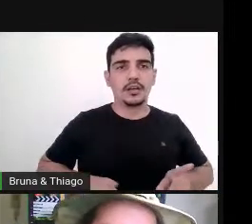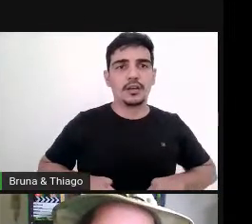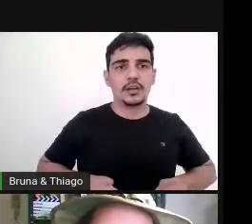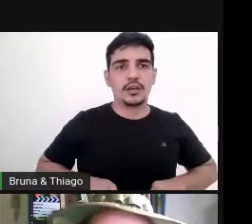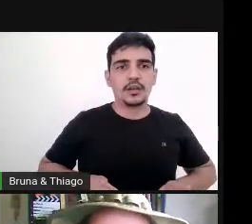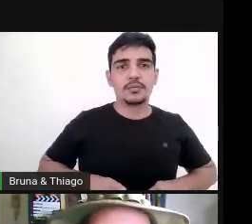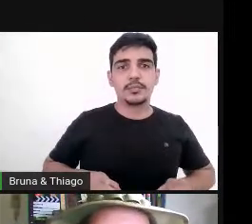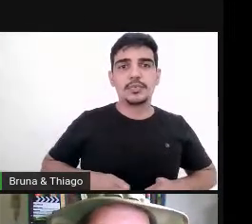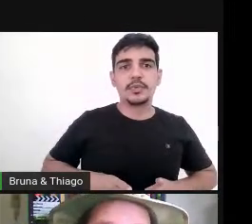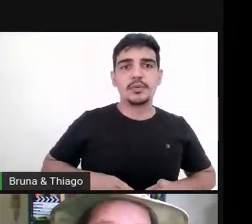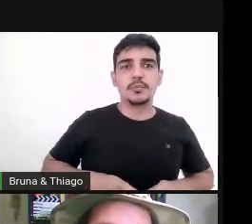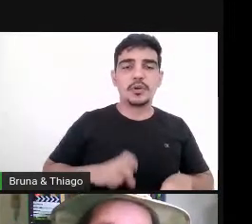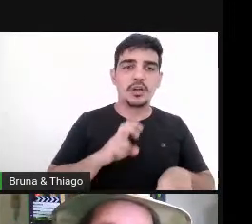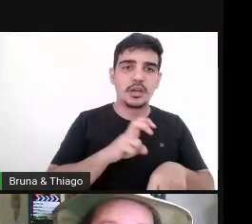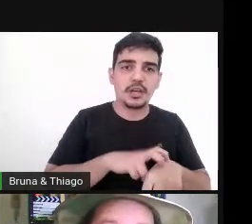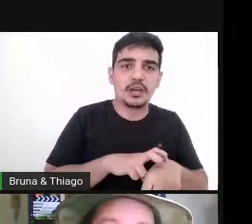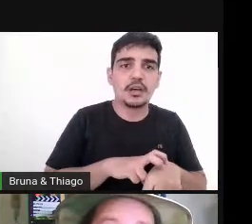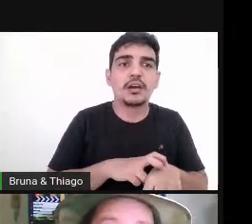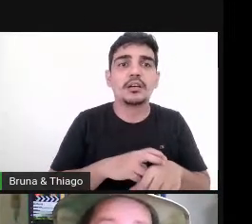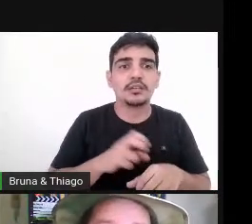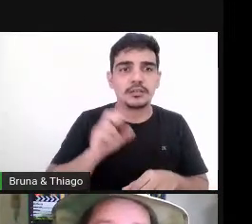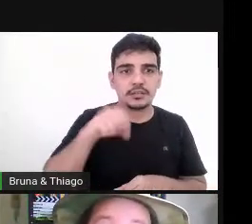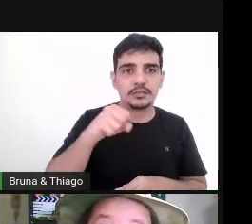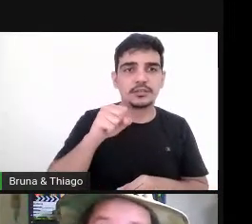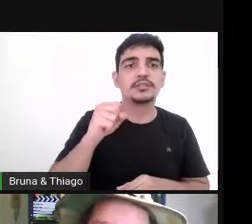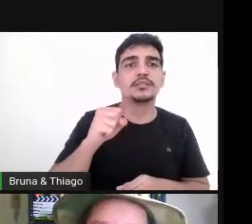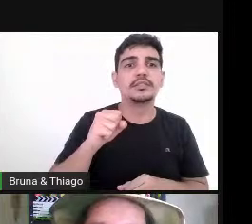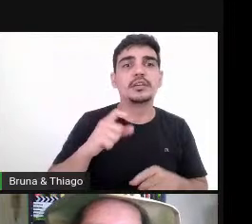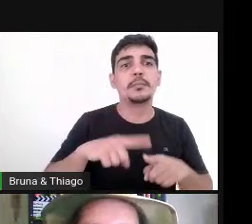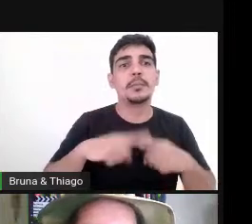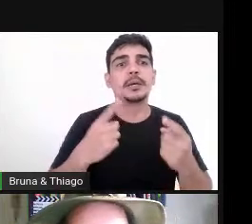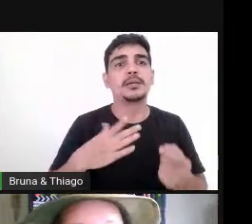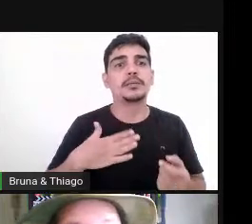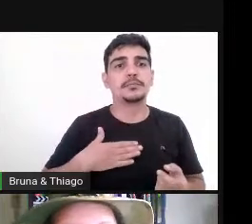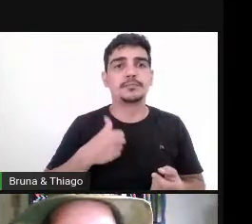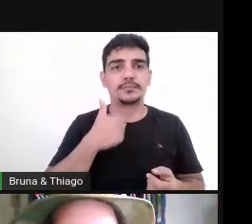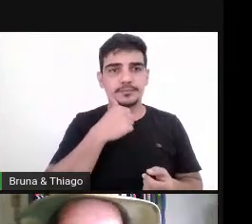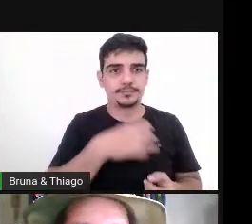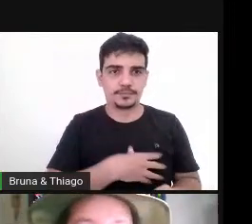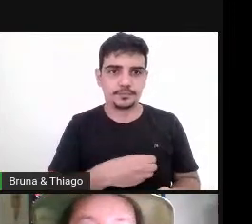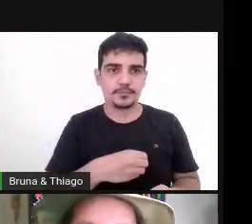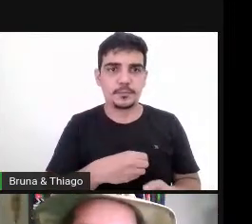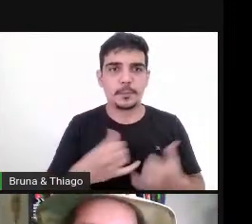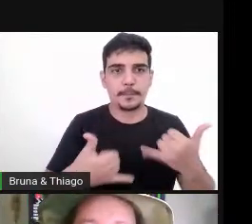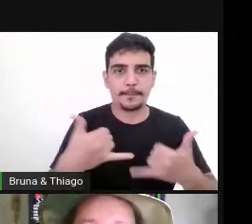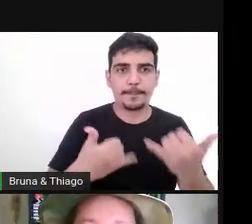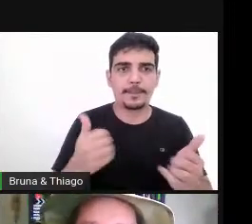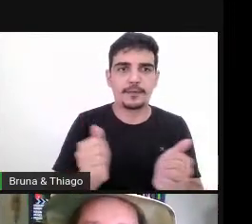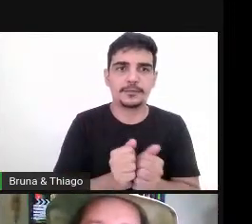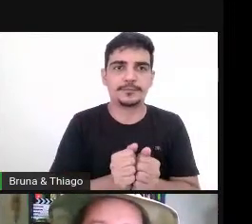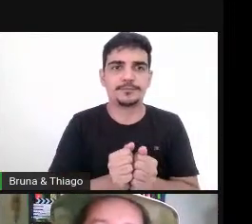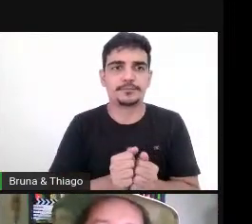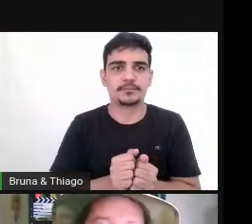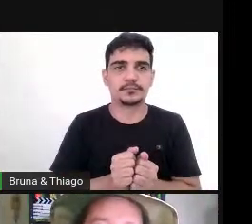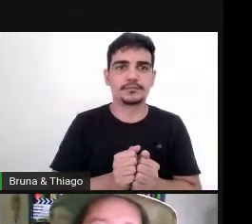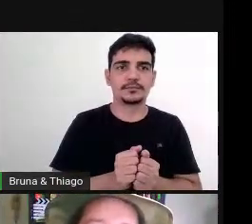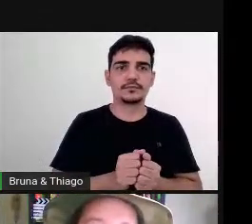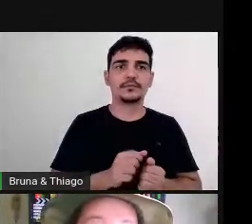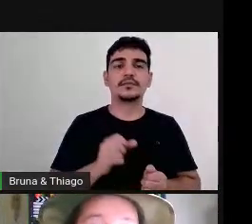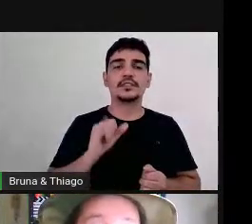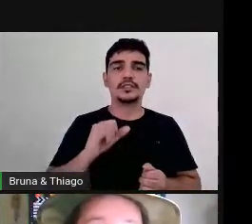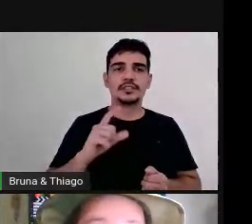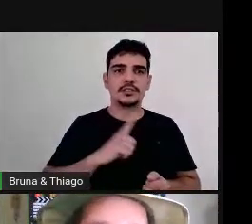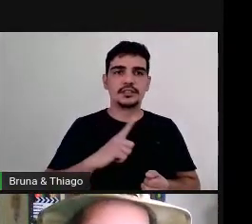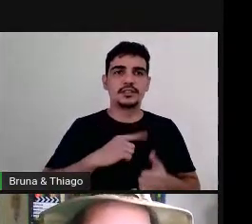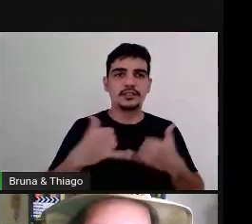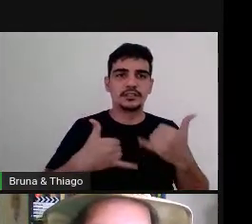muito venenosa. Eu falei, então, minha filhinha de 2 aninhos estava brincando com ela. Eu falei, olha, um acidente com a Micrurus surinamensis como essa poderia